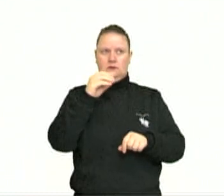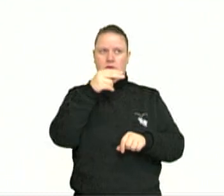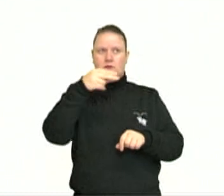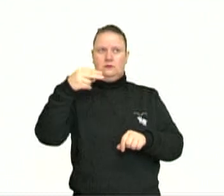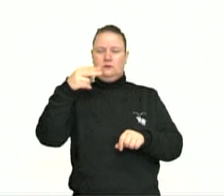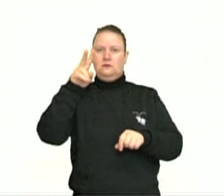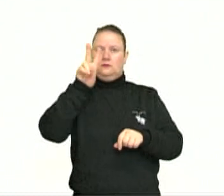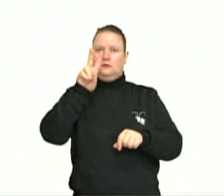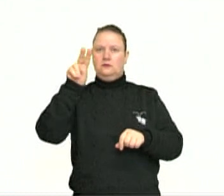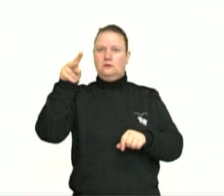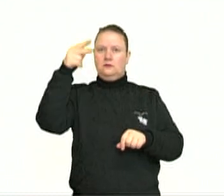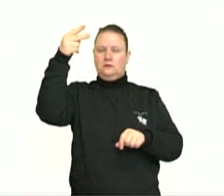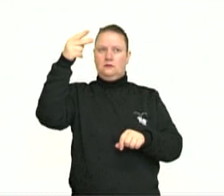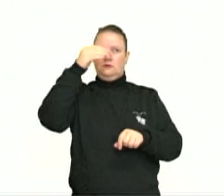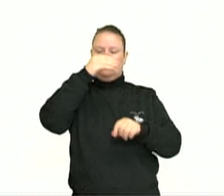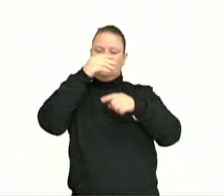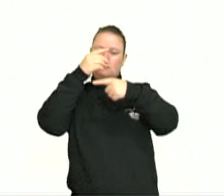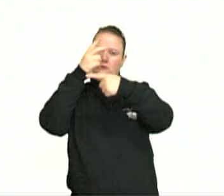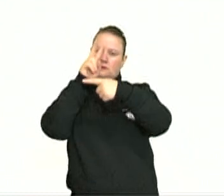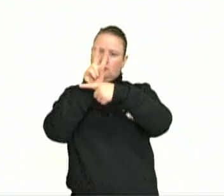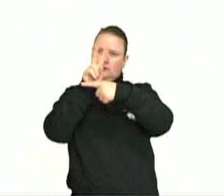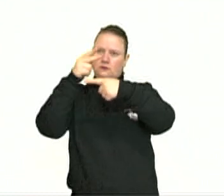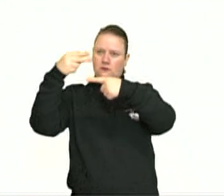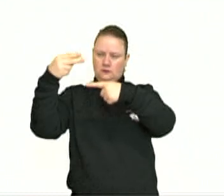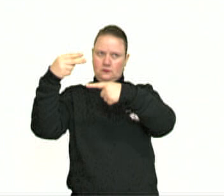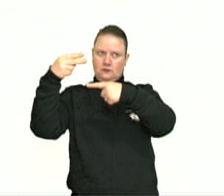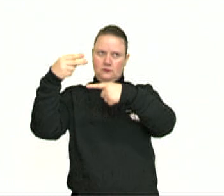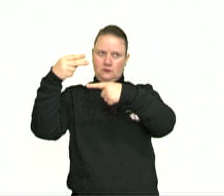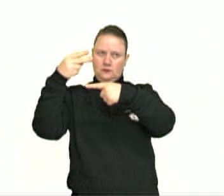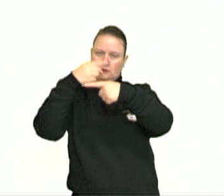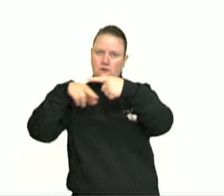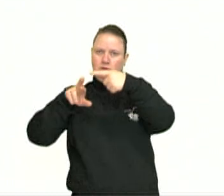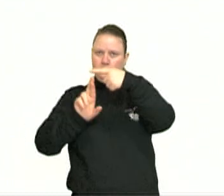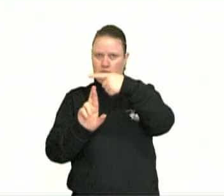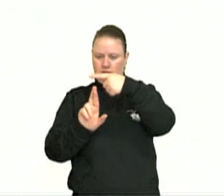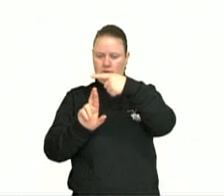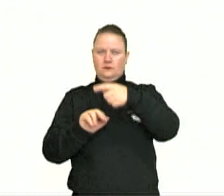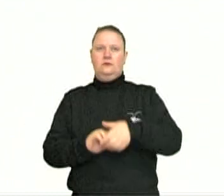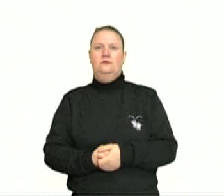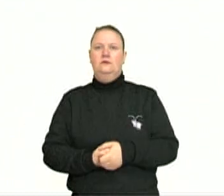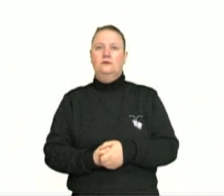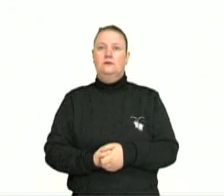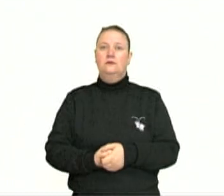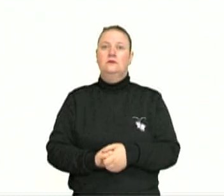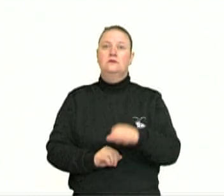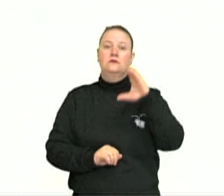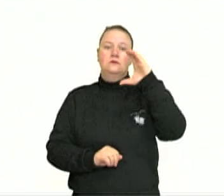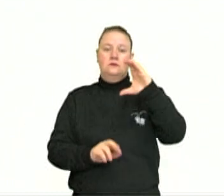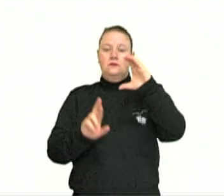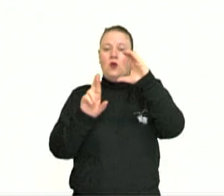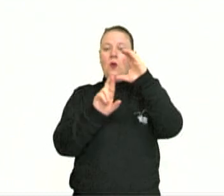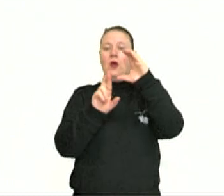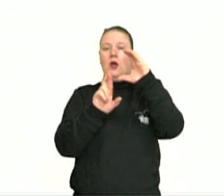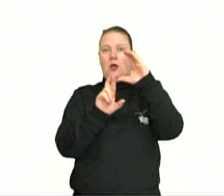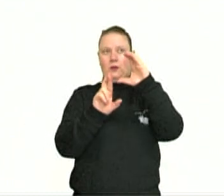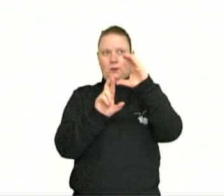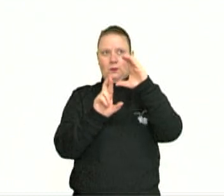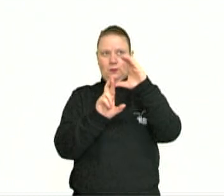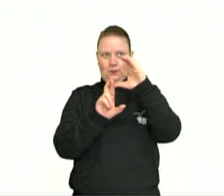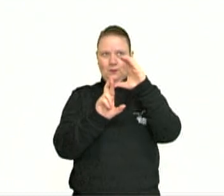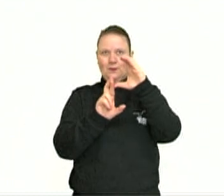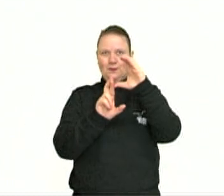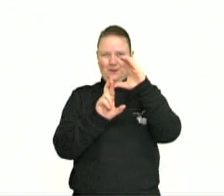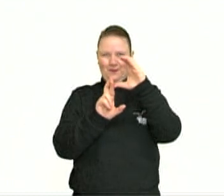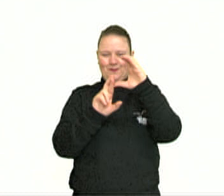lembrando que nessa situação que você tem aqui, existe apenas mudança de direção e sentido. E eu posso calcular a